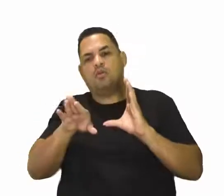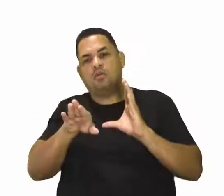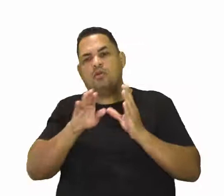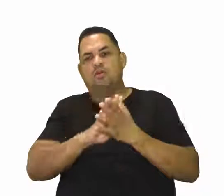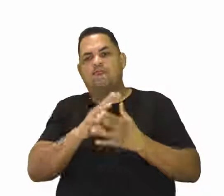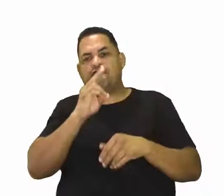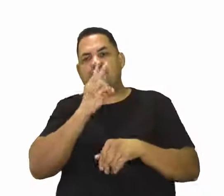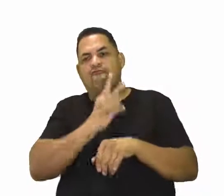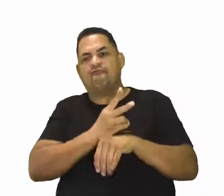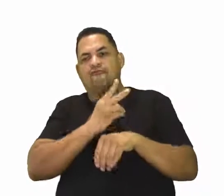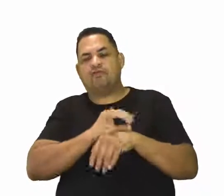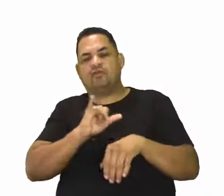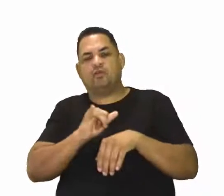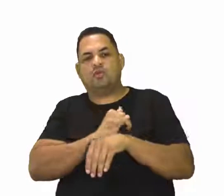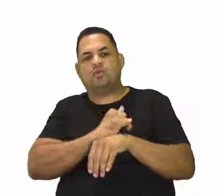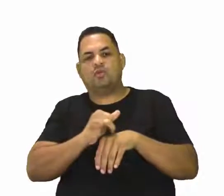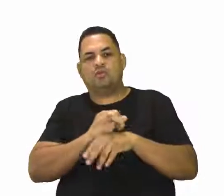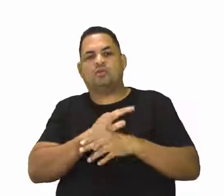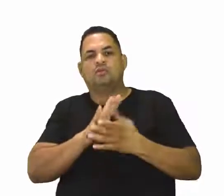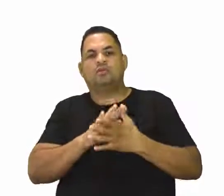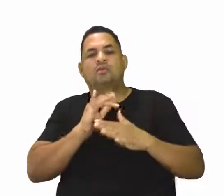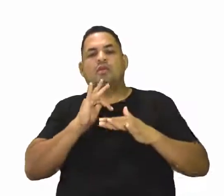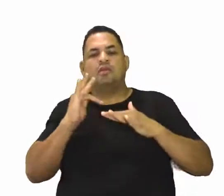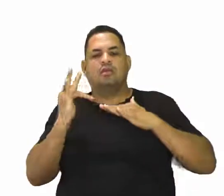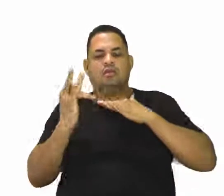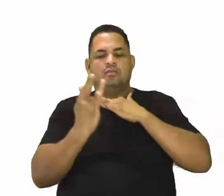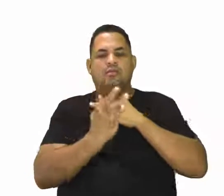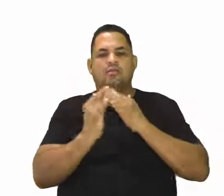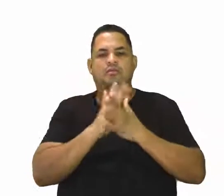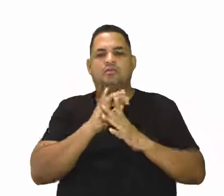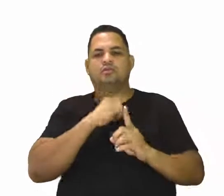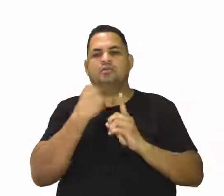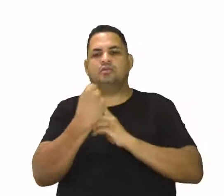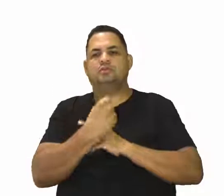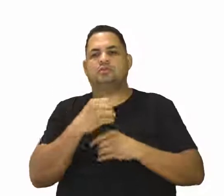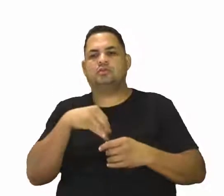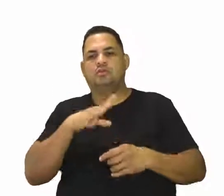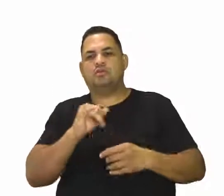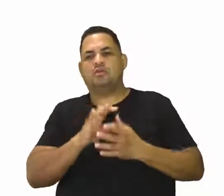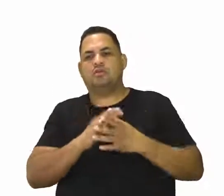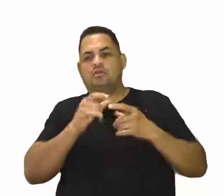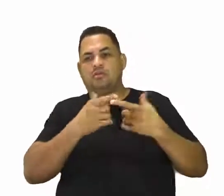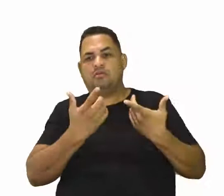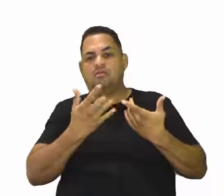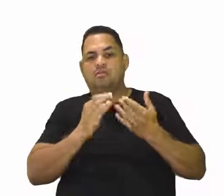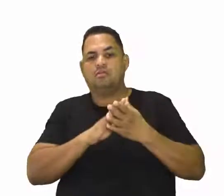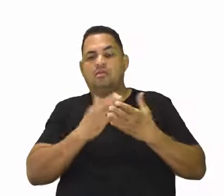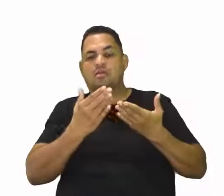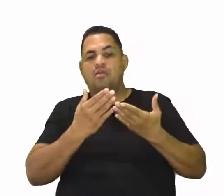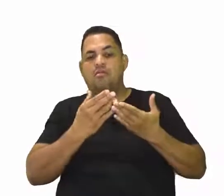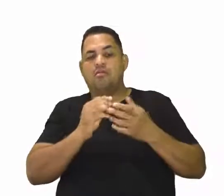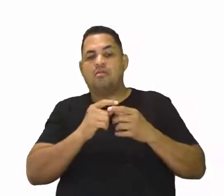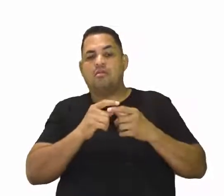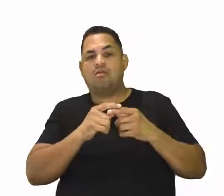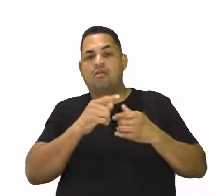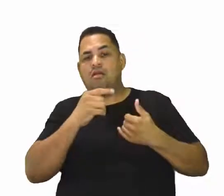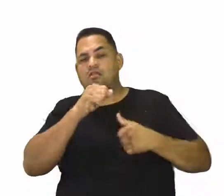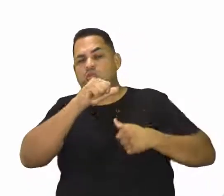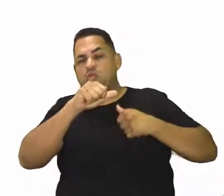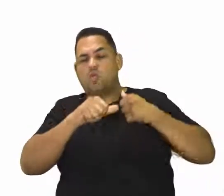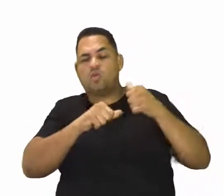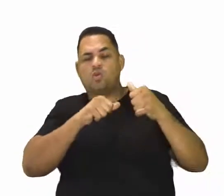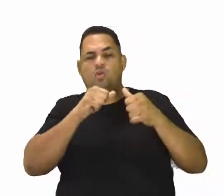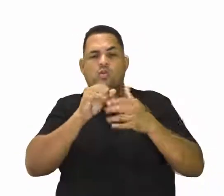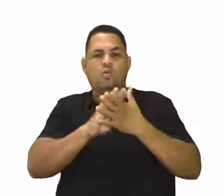YouTube bem como também nas mídias sociais se a web aumentou ou não a prevalência dessas teoria